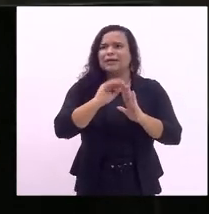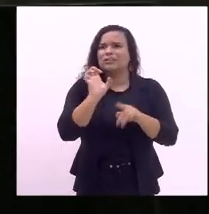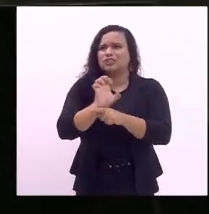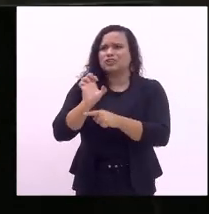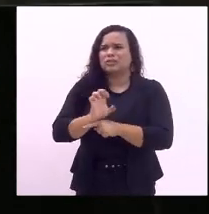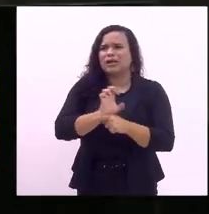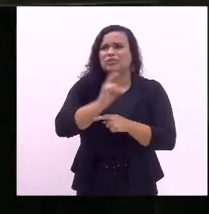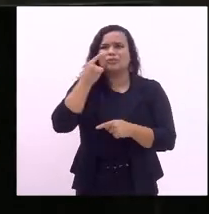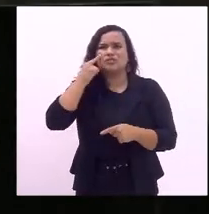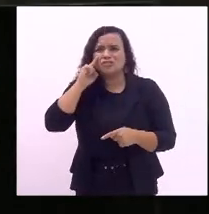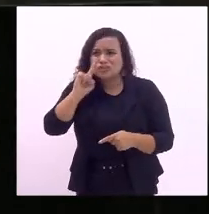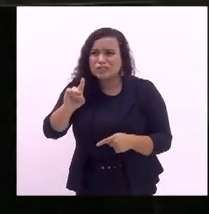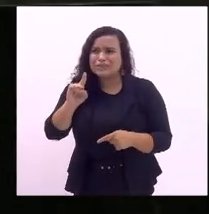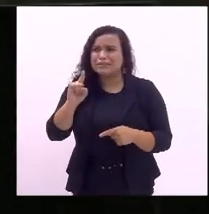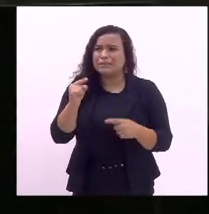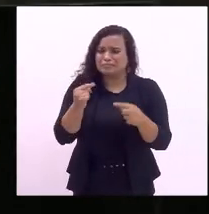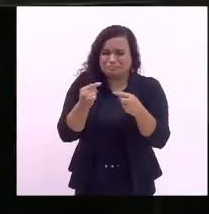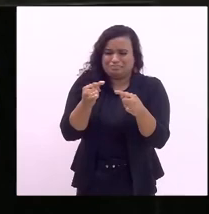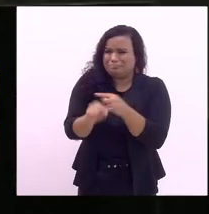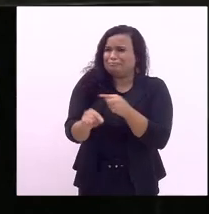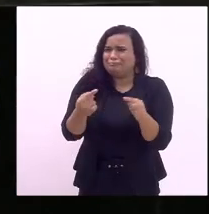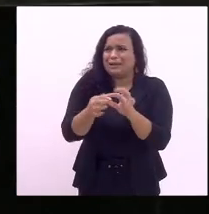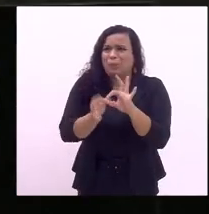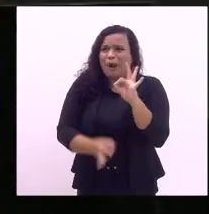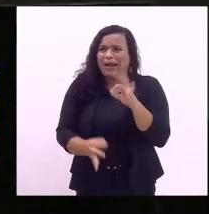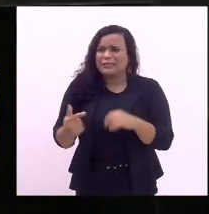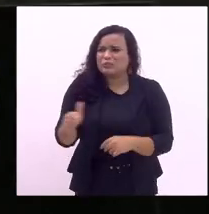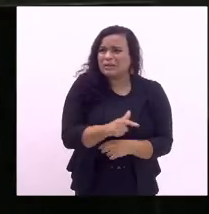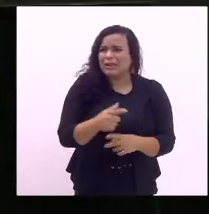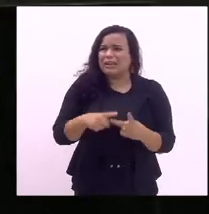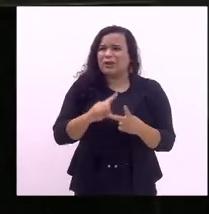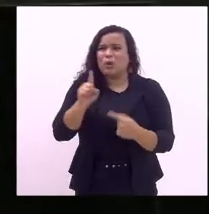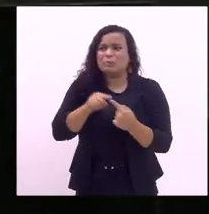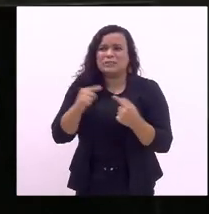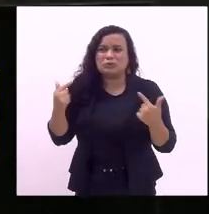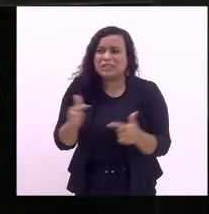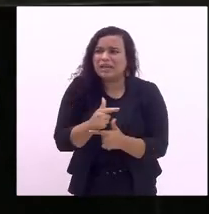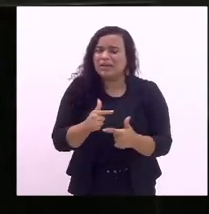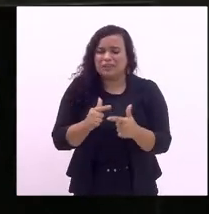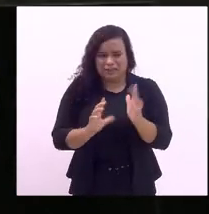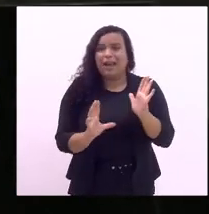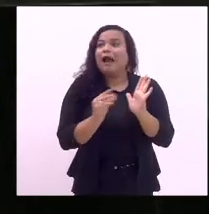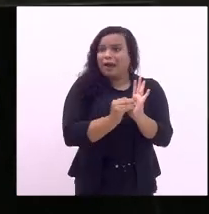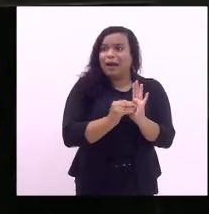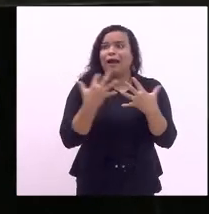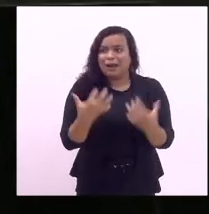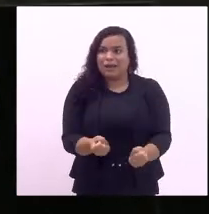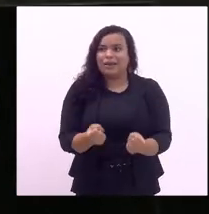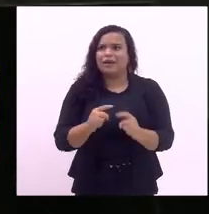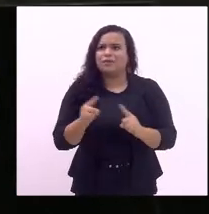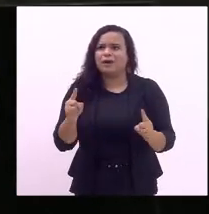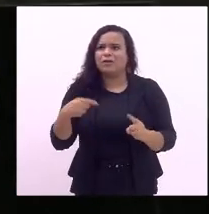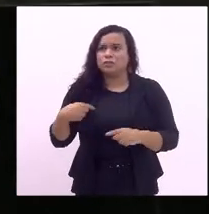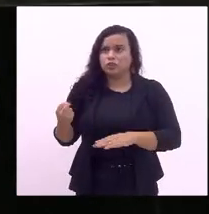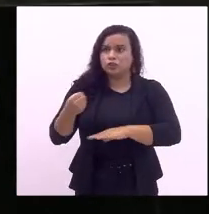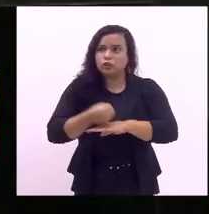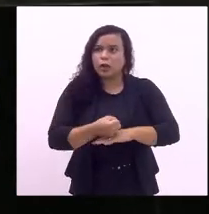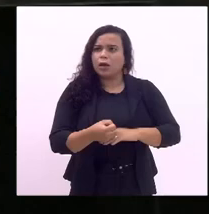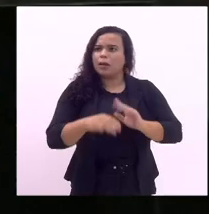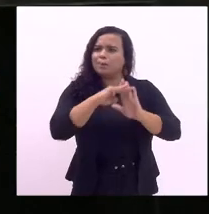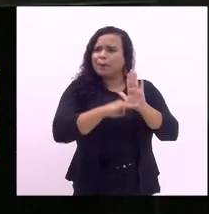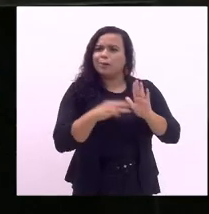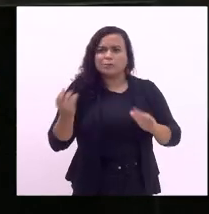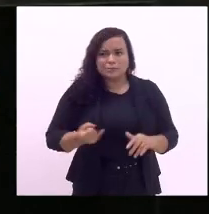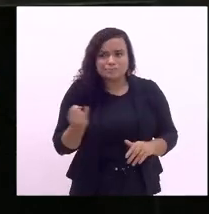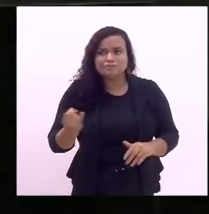vários dias sem coerência, sem finalidade nenhuma. E aí, quando a gente chega aqui com uma pauta tão